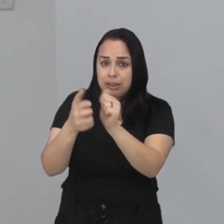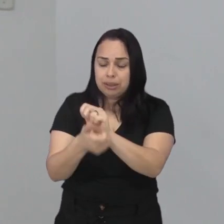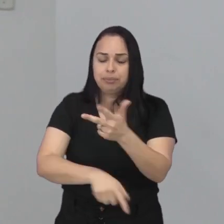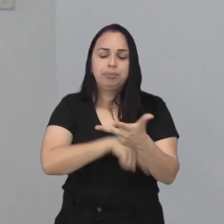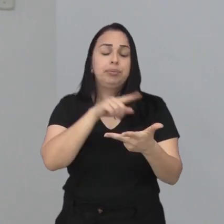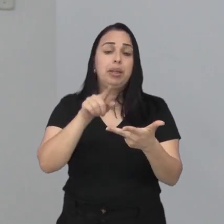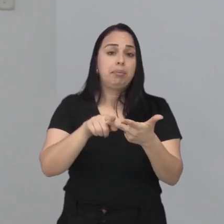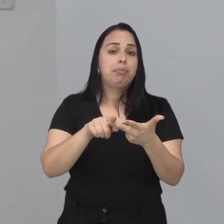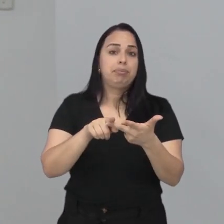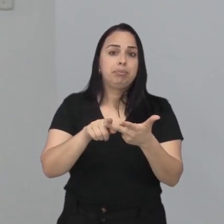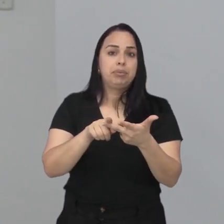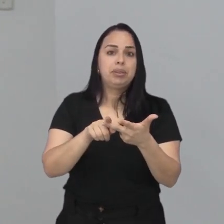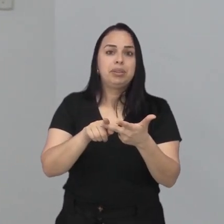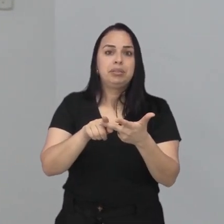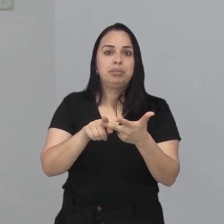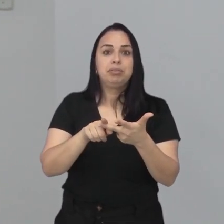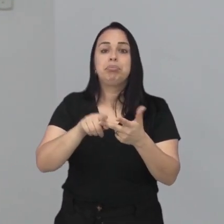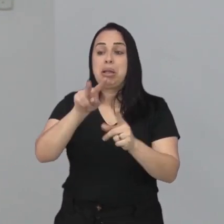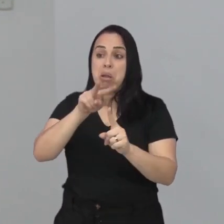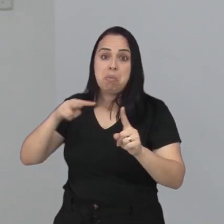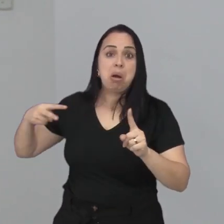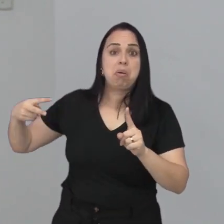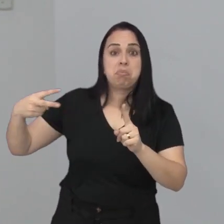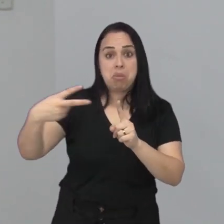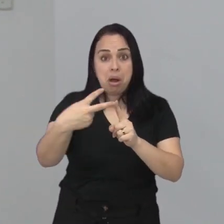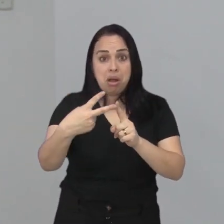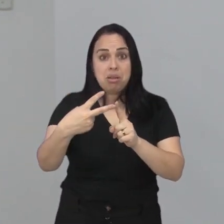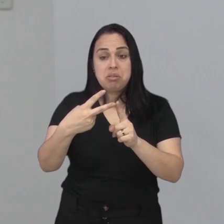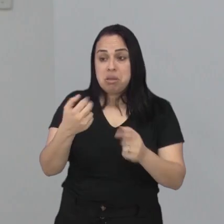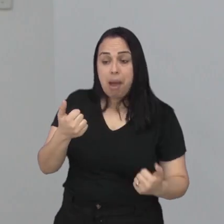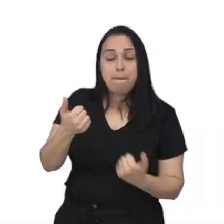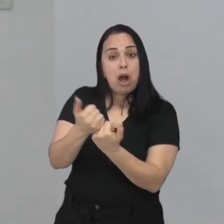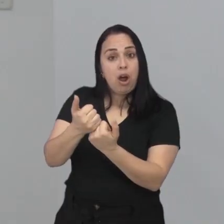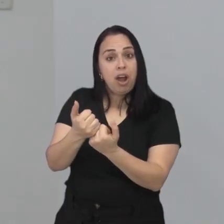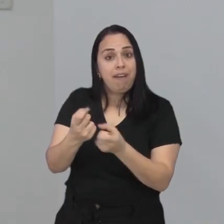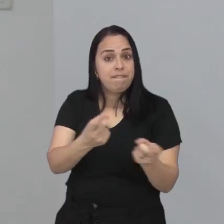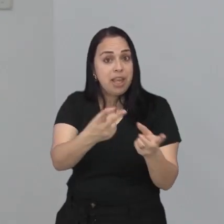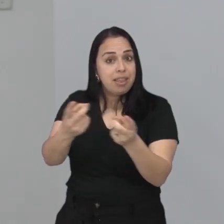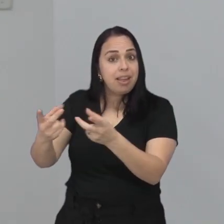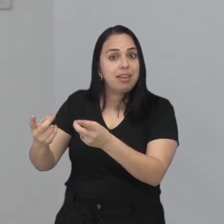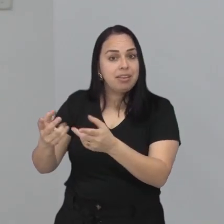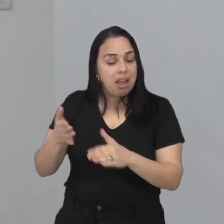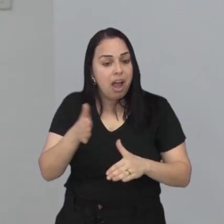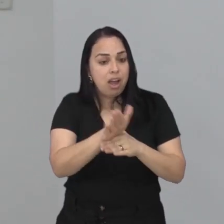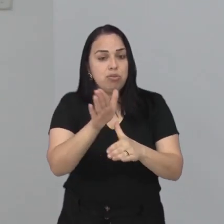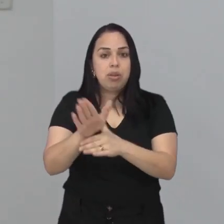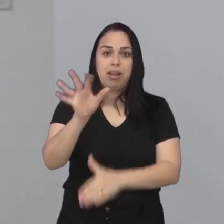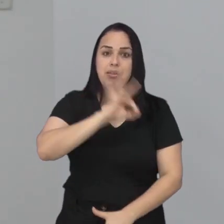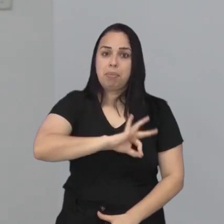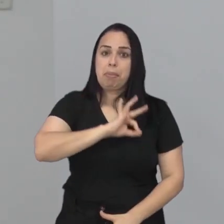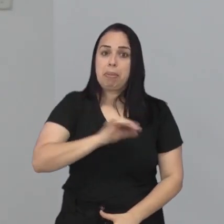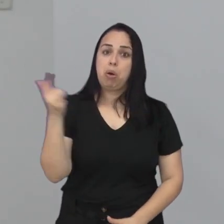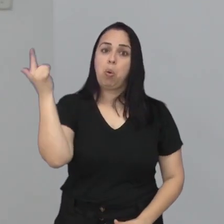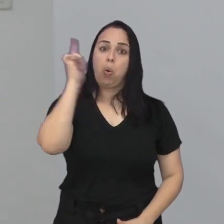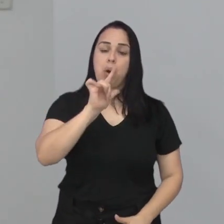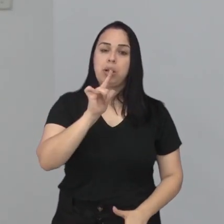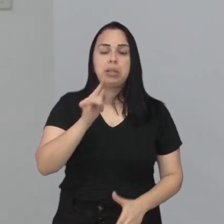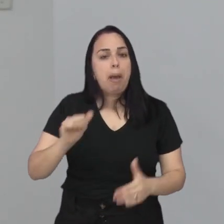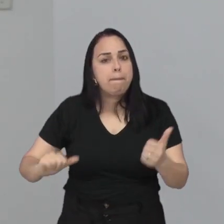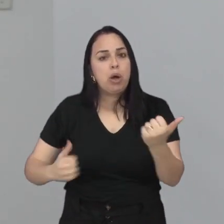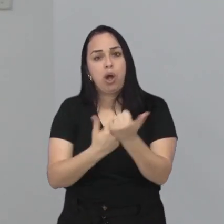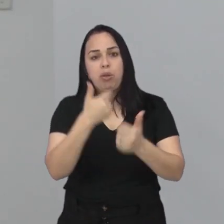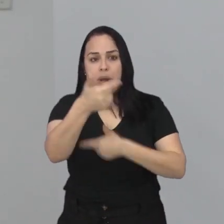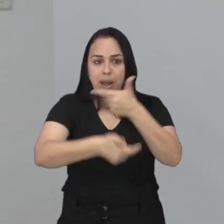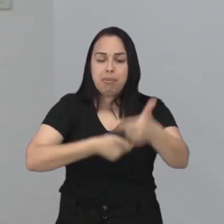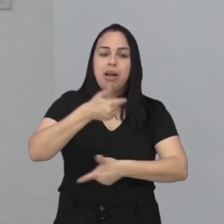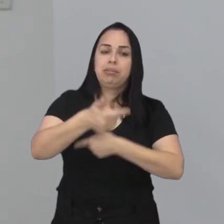alimentícios, de artesanato, para ter uma visibilidade, apoiar a venda e ajudar eles a ter renda, né, uma